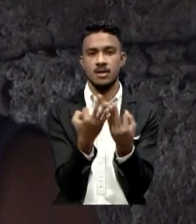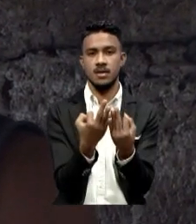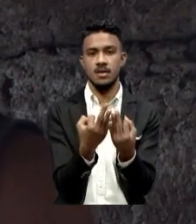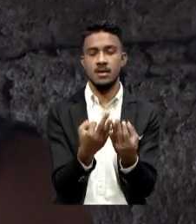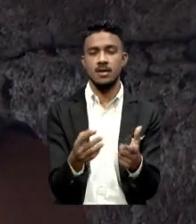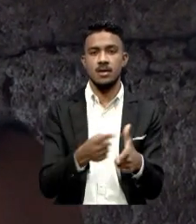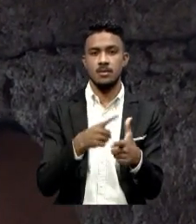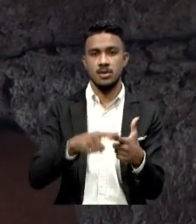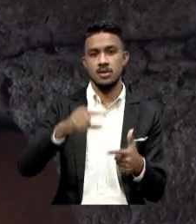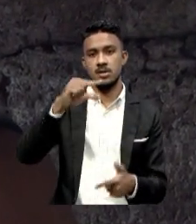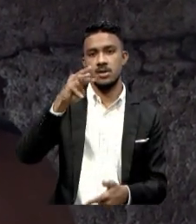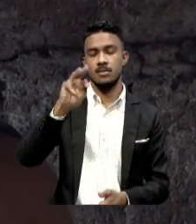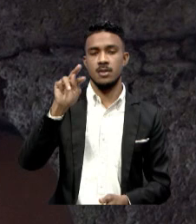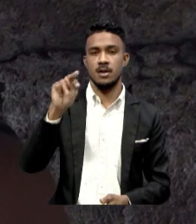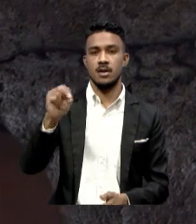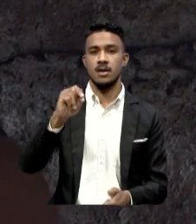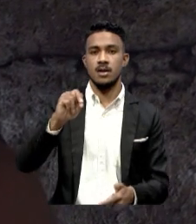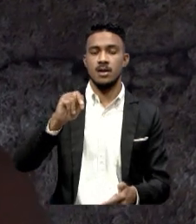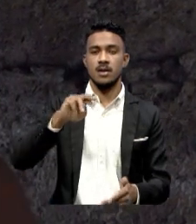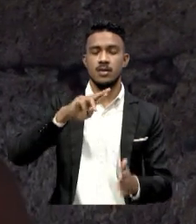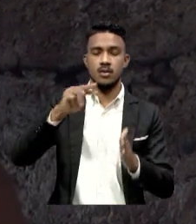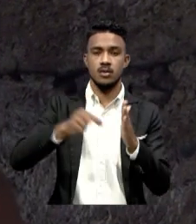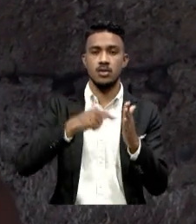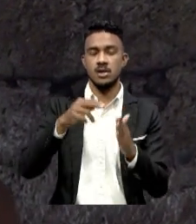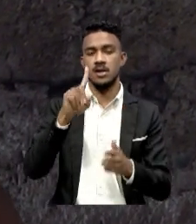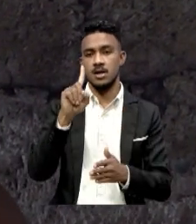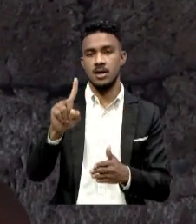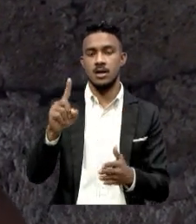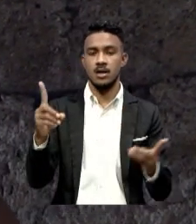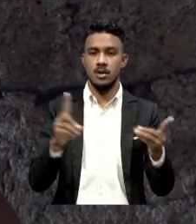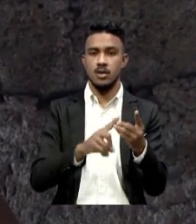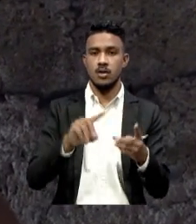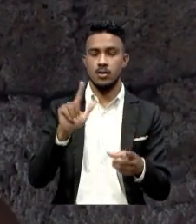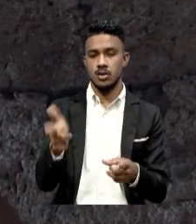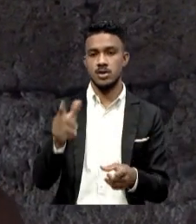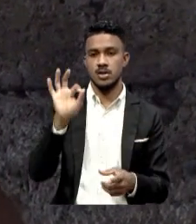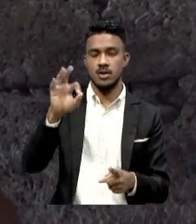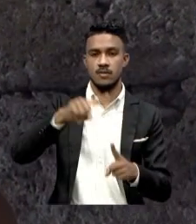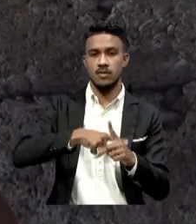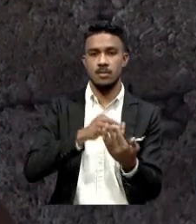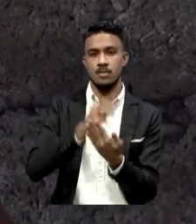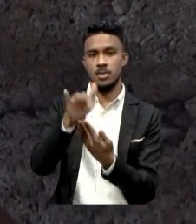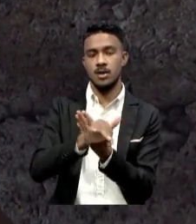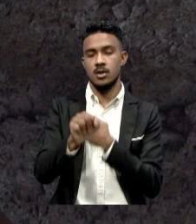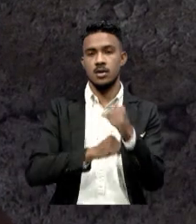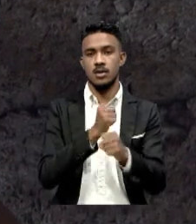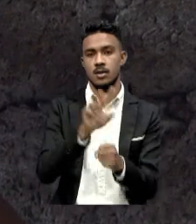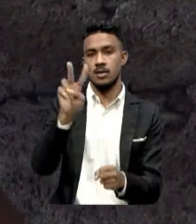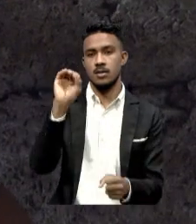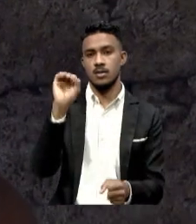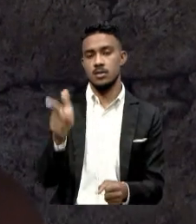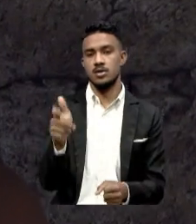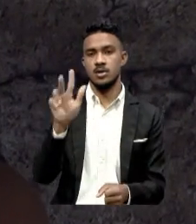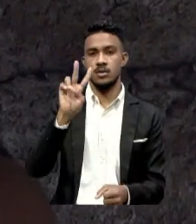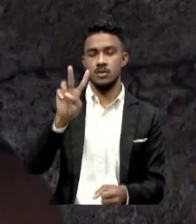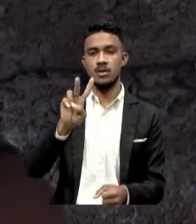Hafoin ziemen publika reportazen ida iha loron ruanulu resinsia fulan mayu tinan rihun rua ruanulu resin rua kona ba